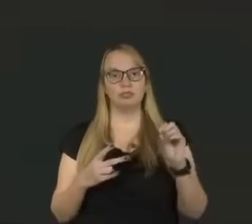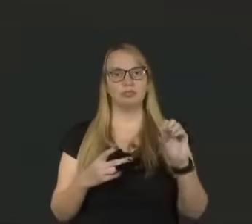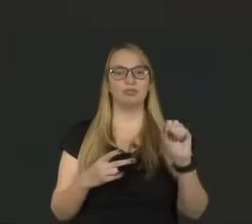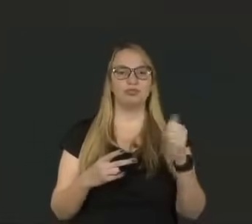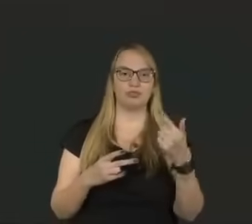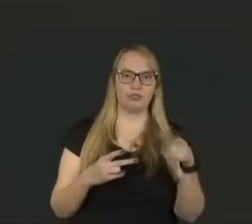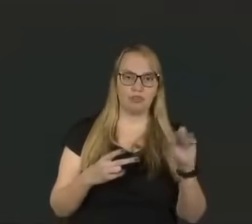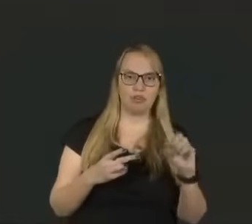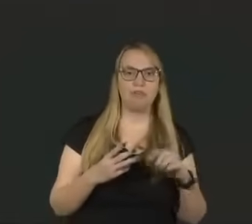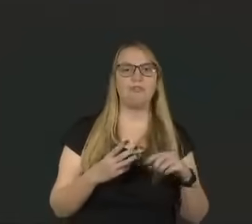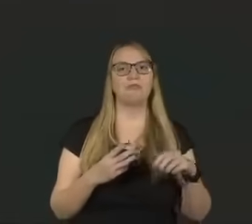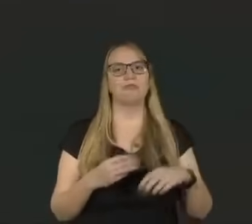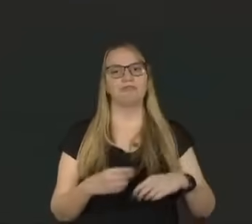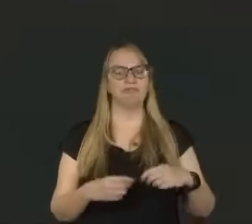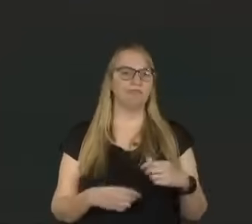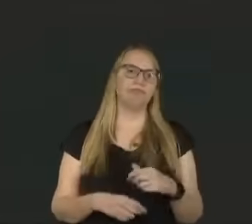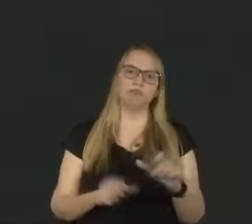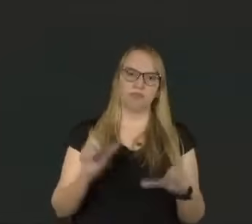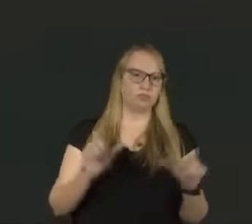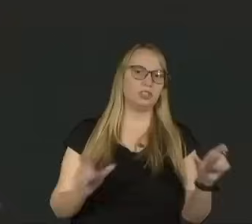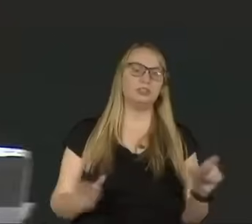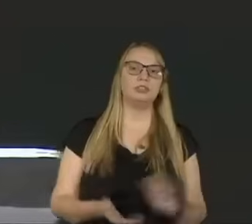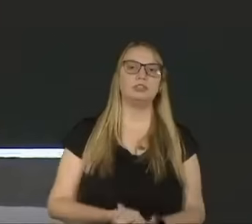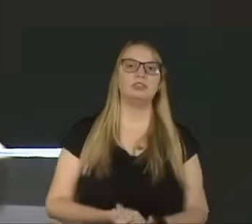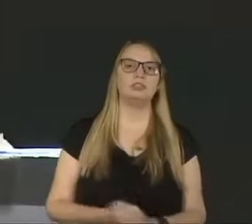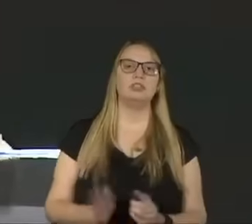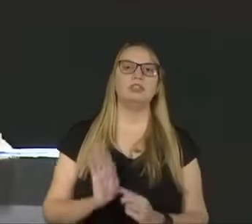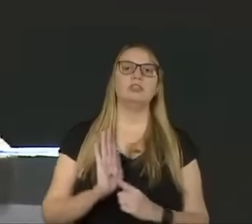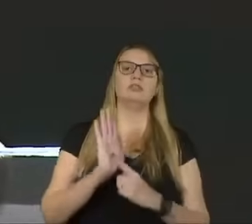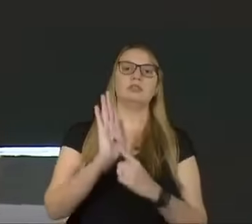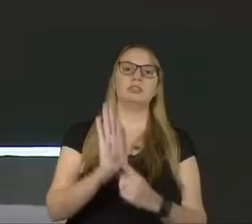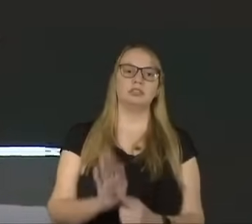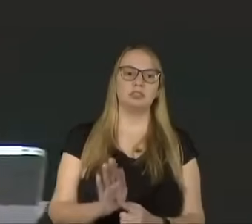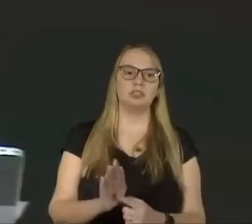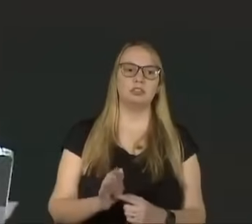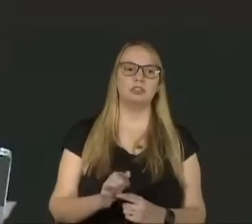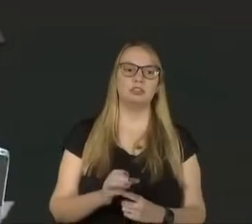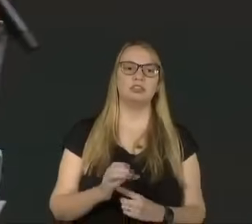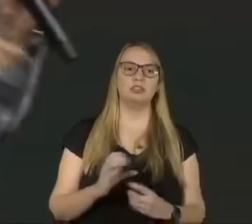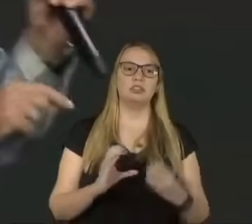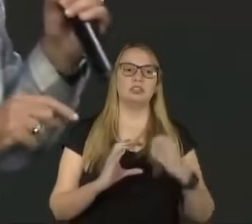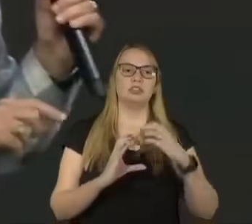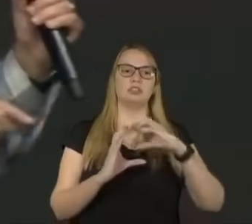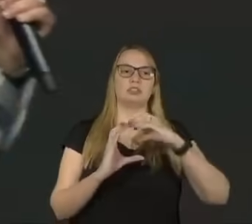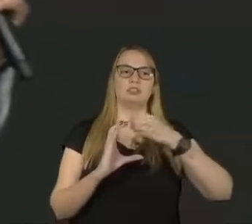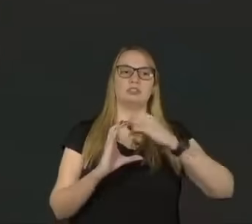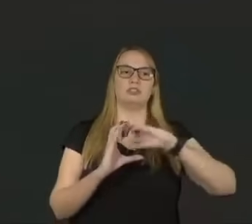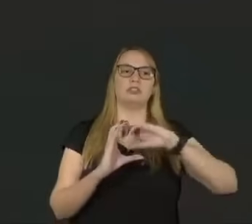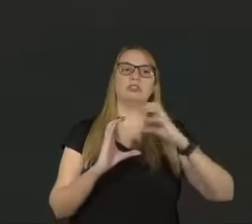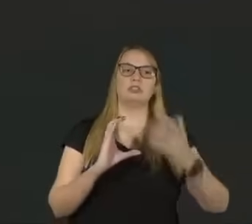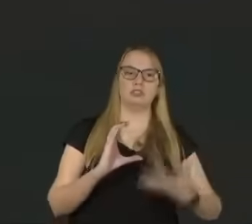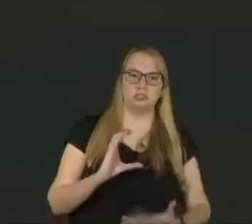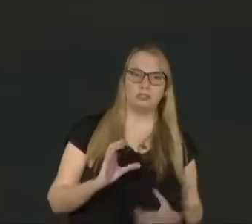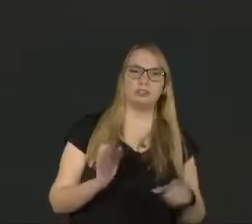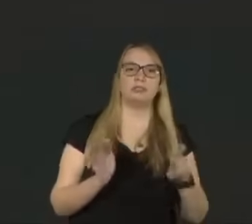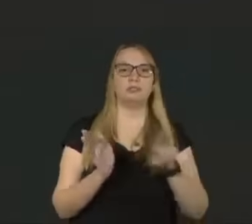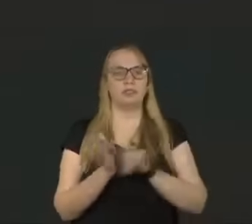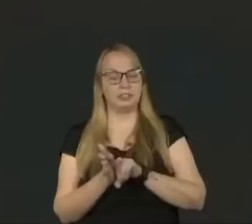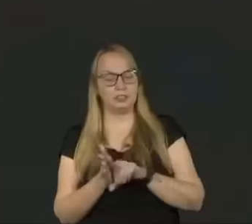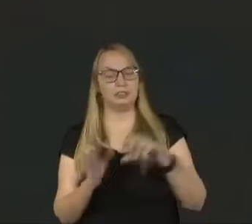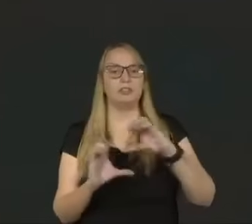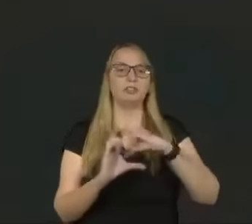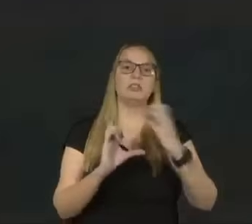as pessoas eu vou mostrar características negativas e características